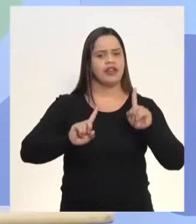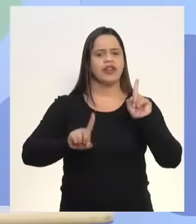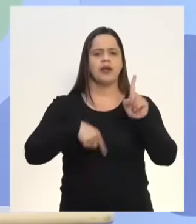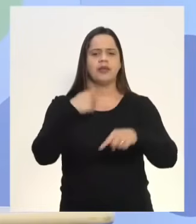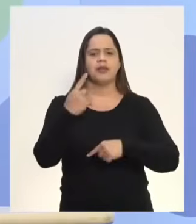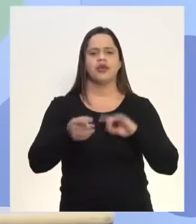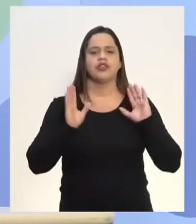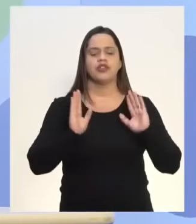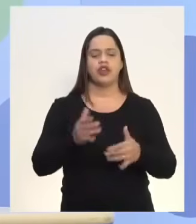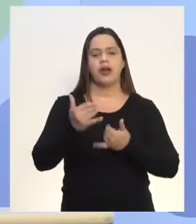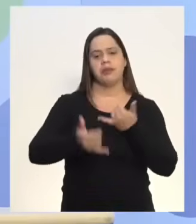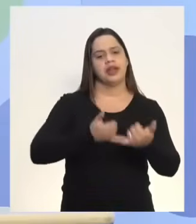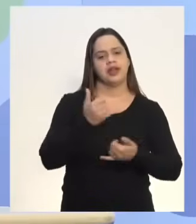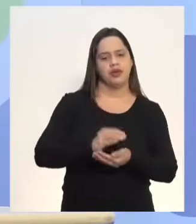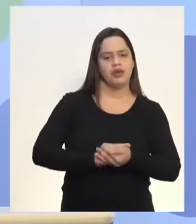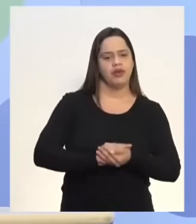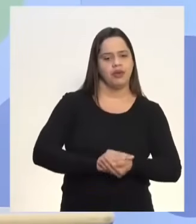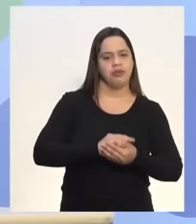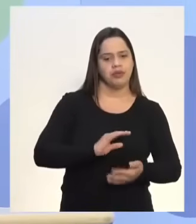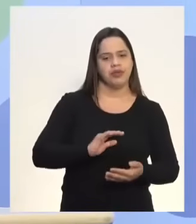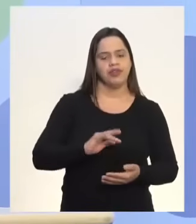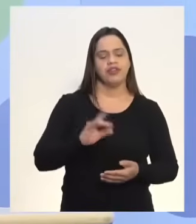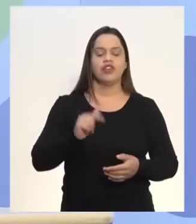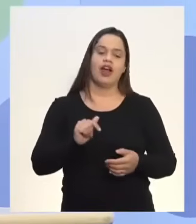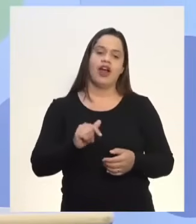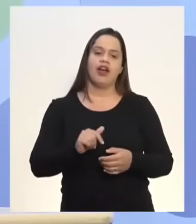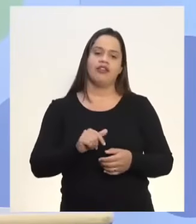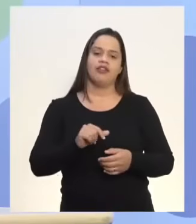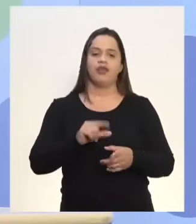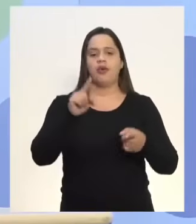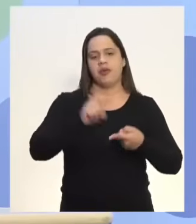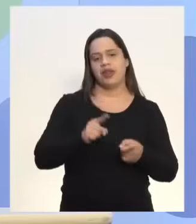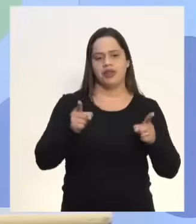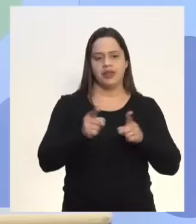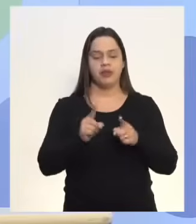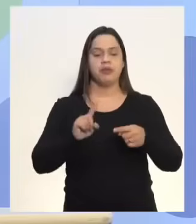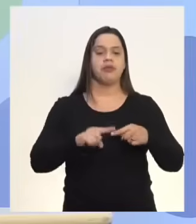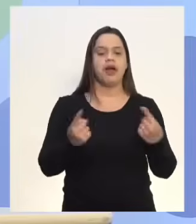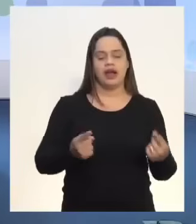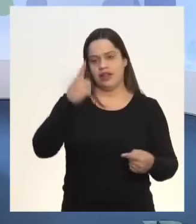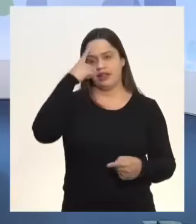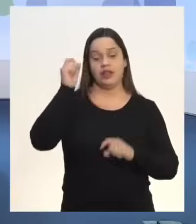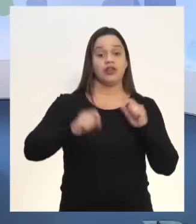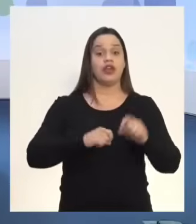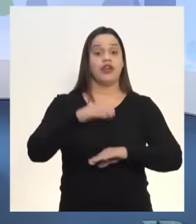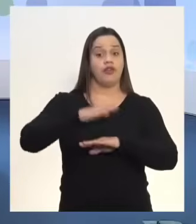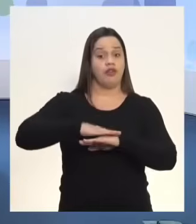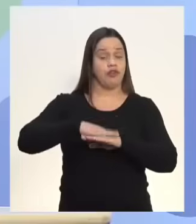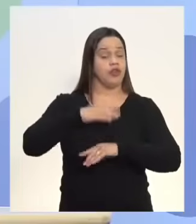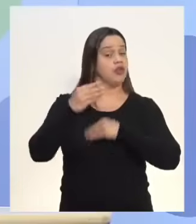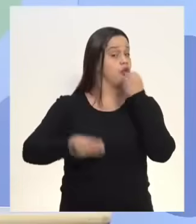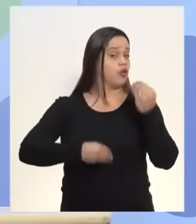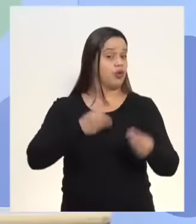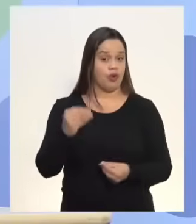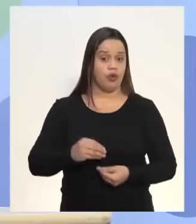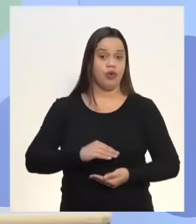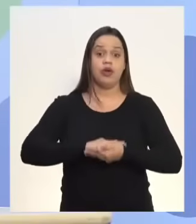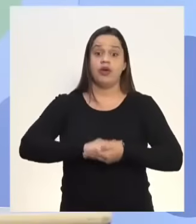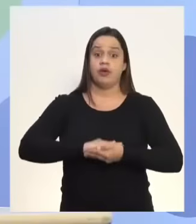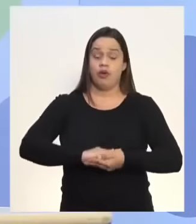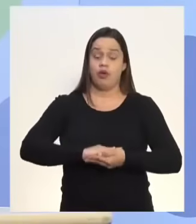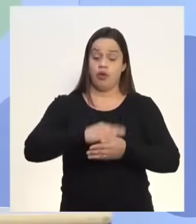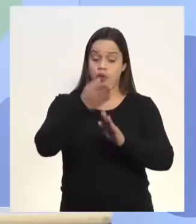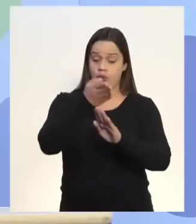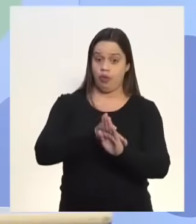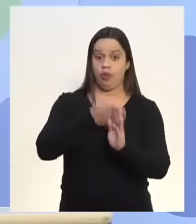Depois que já jogou algumas vezes, pode estar um pouquinho estranho, mas a ideia é essa. Ele é formado por